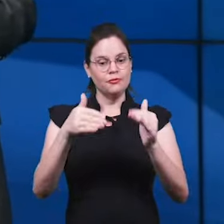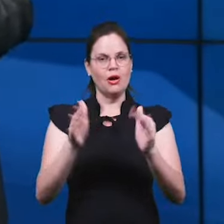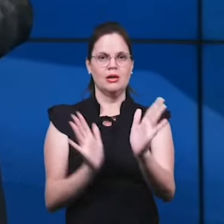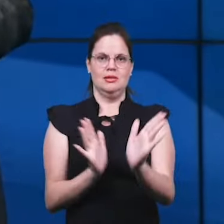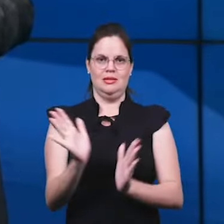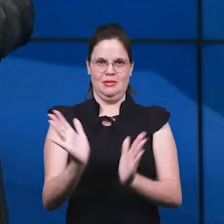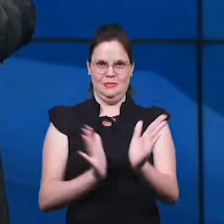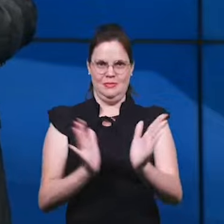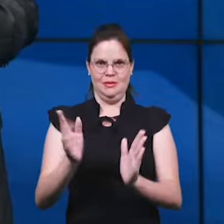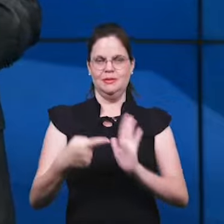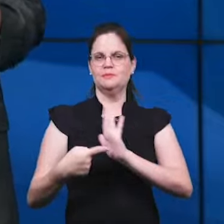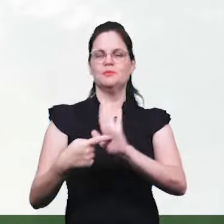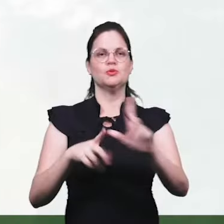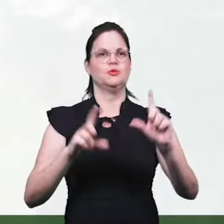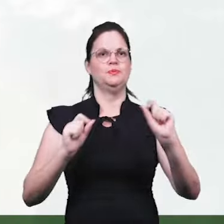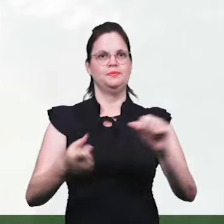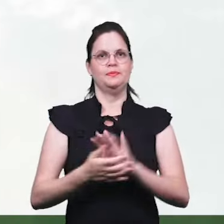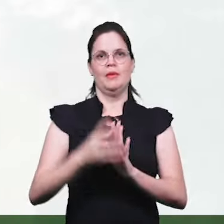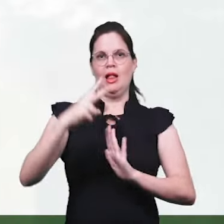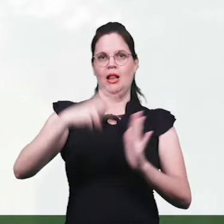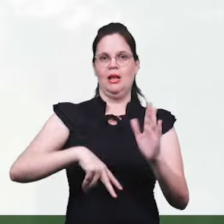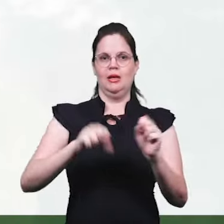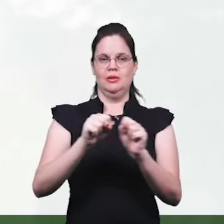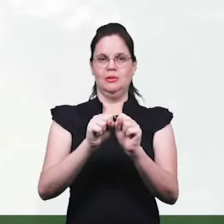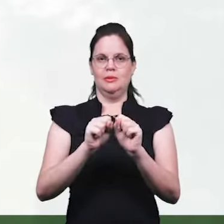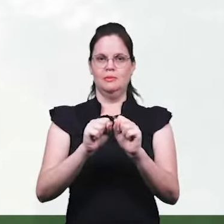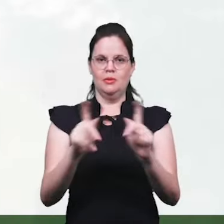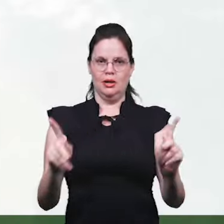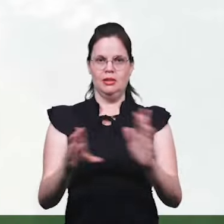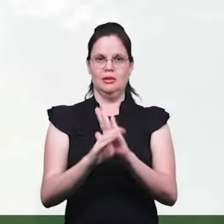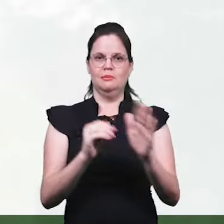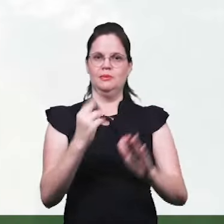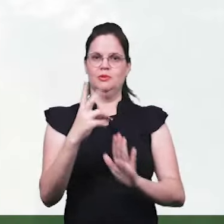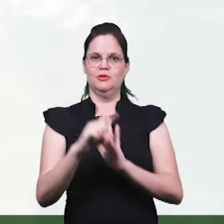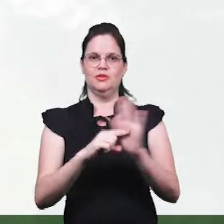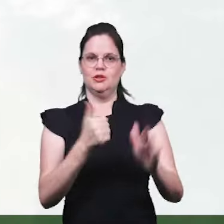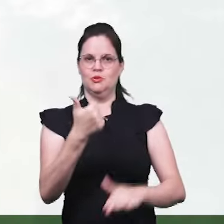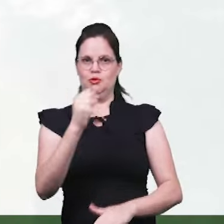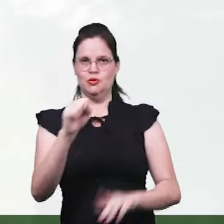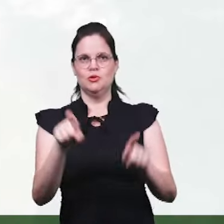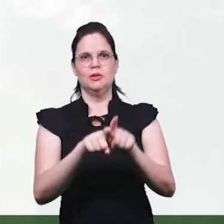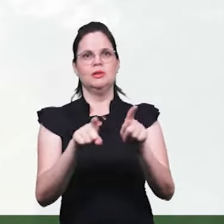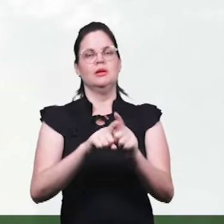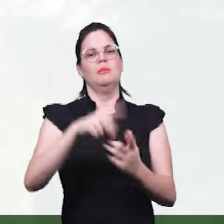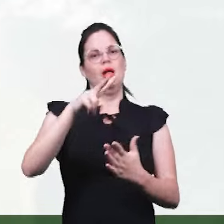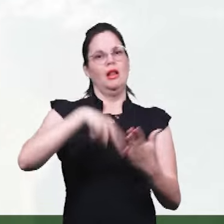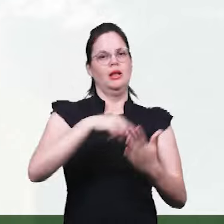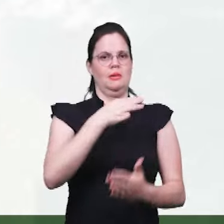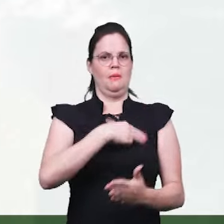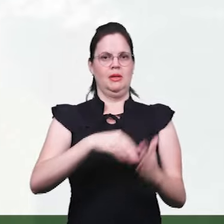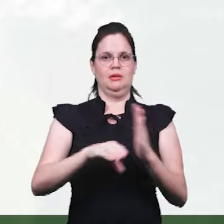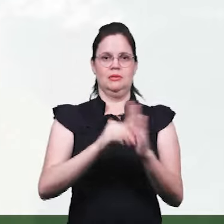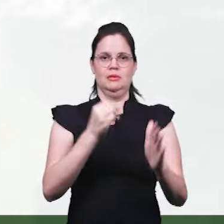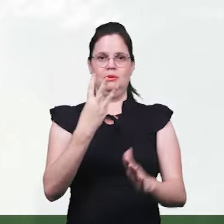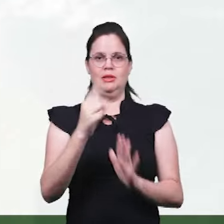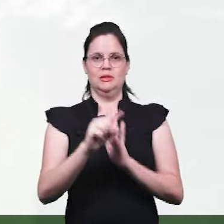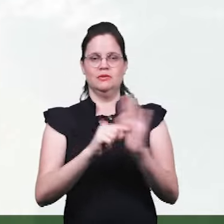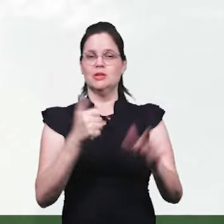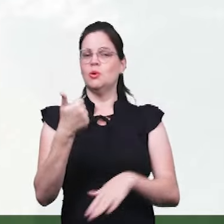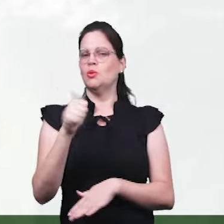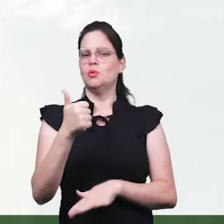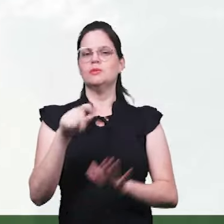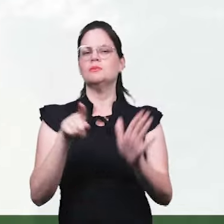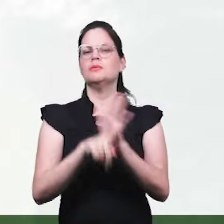de acessibilidade. E ela diz o seguinte, lendo Apocalipse capítulo 2, verso 18 e Mateus 3, verso 11,